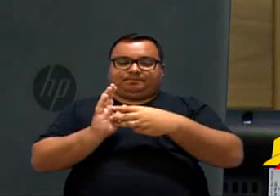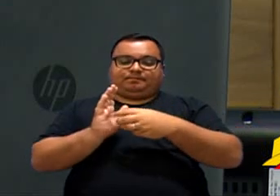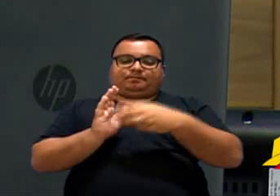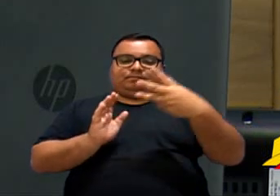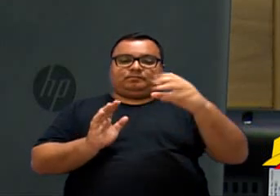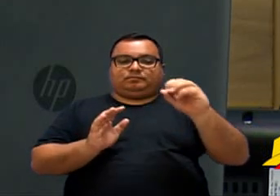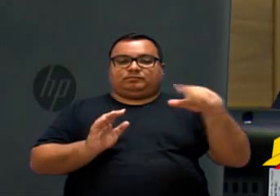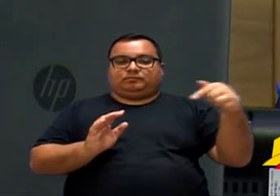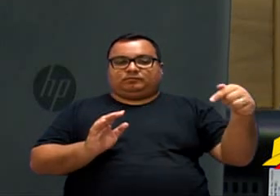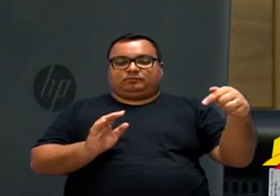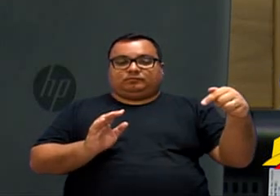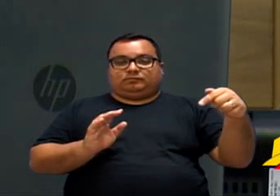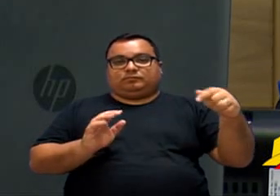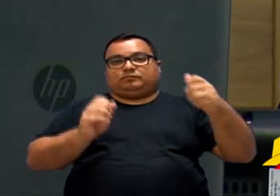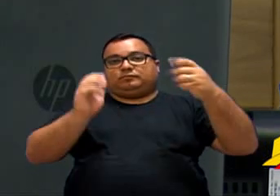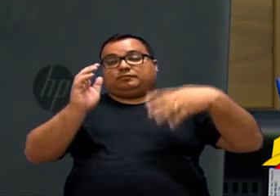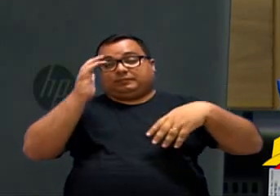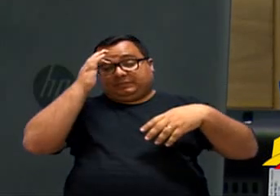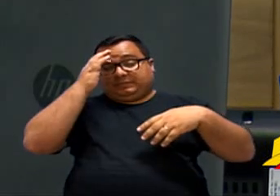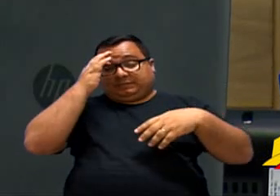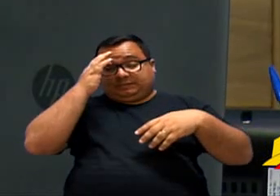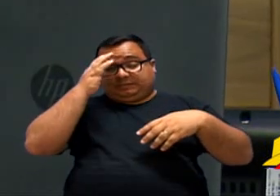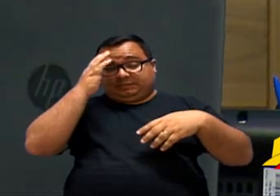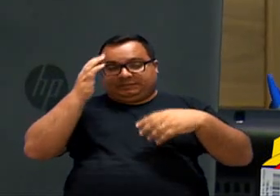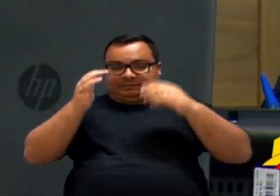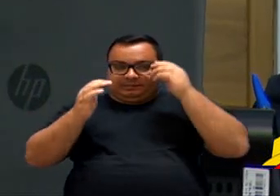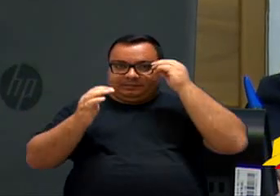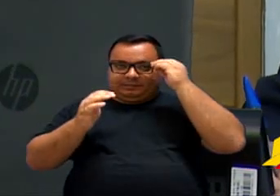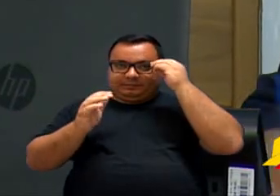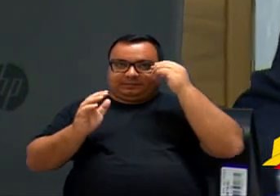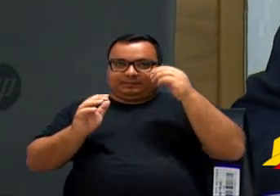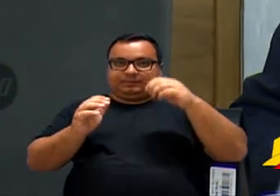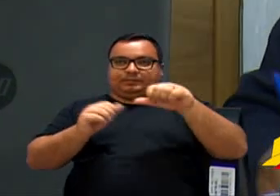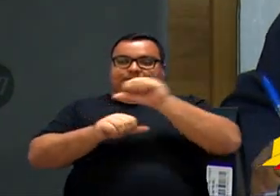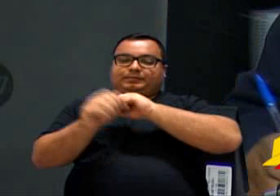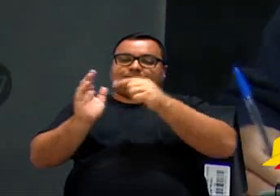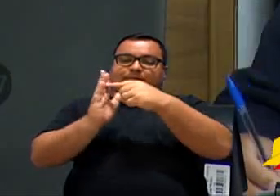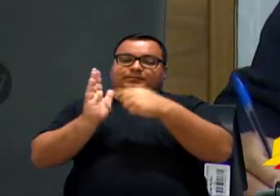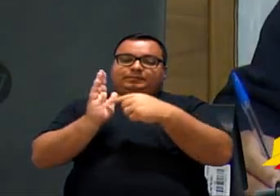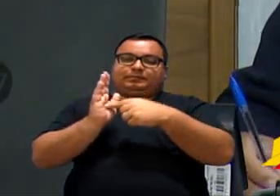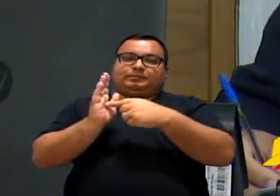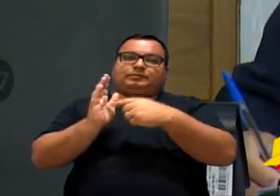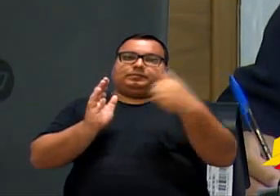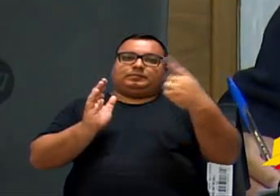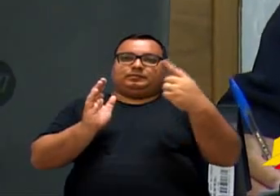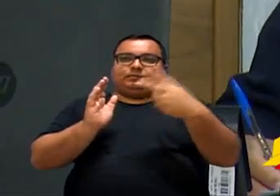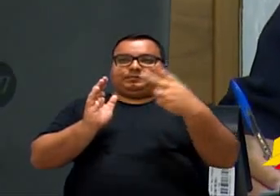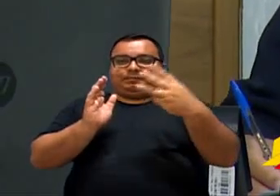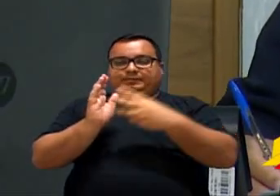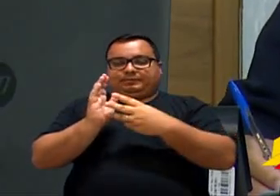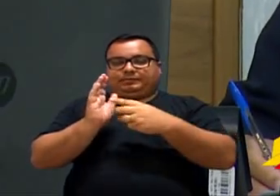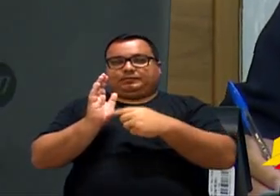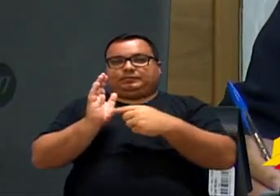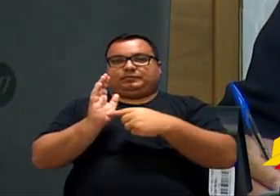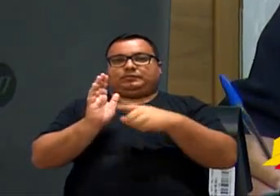307/2022 executivo, que altera a redação do inciso 1º do artigo 2º e do capítulo do artigo 3º da